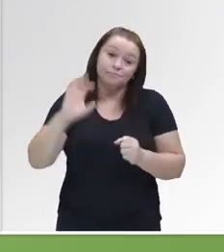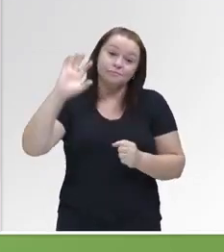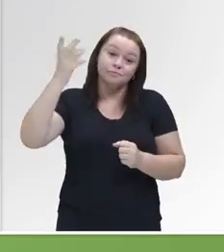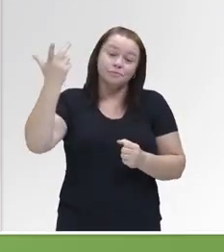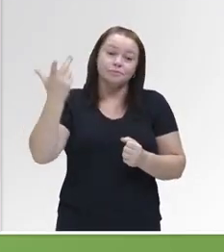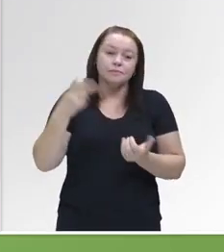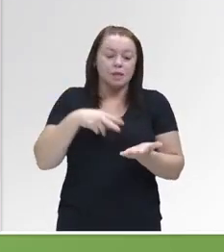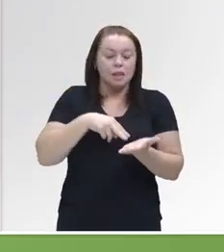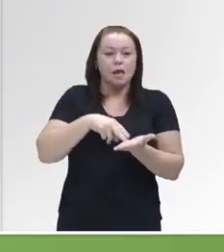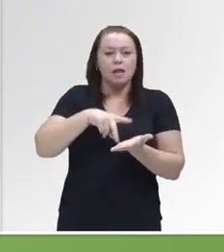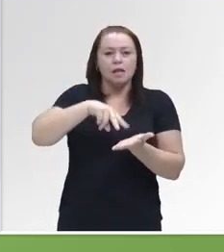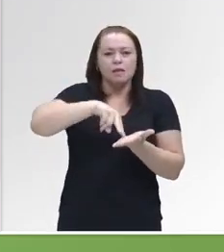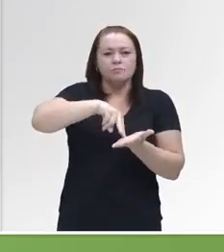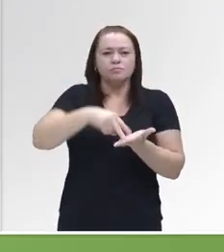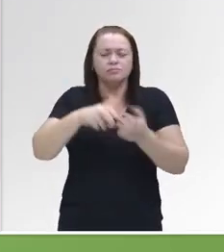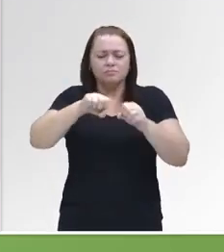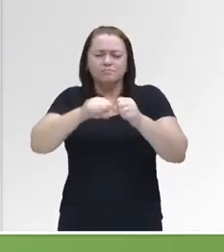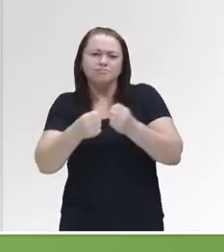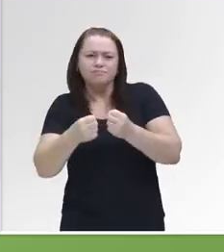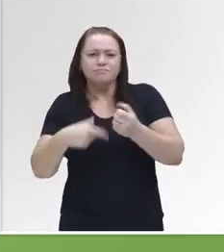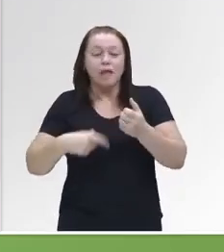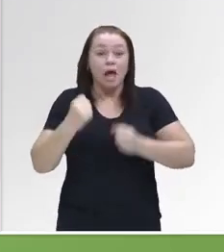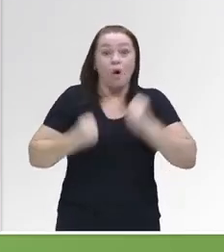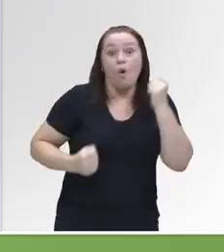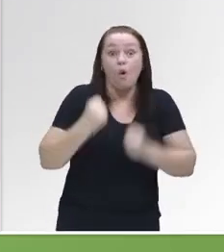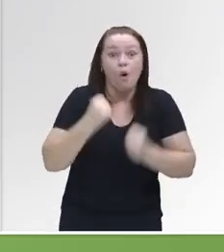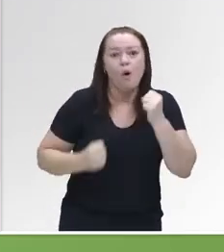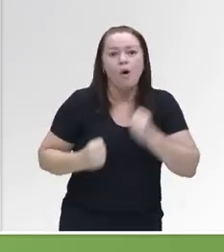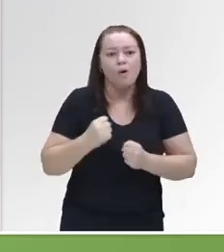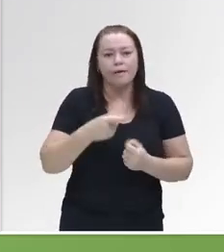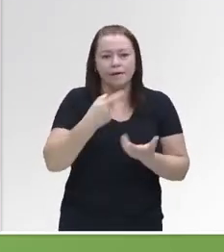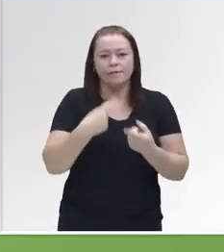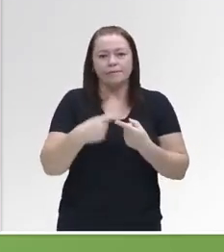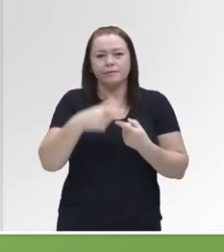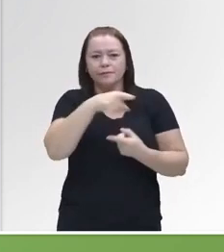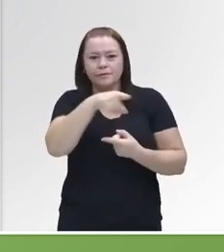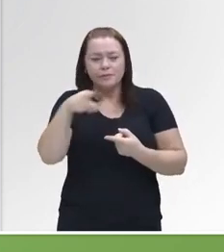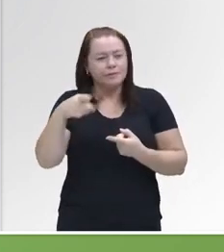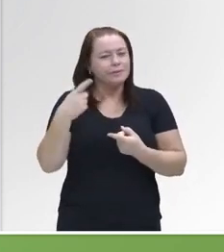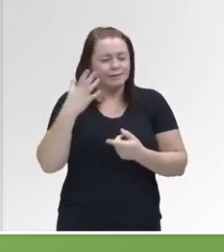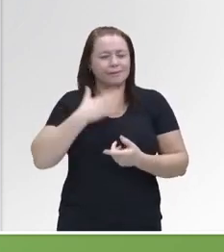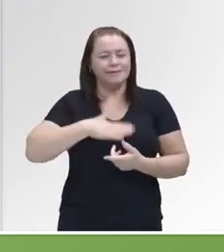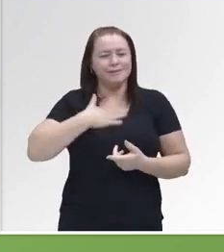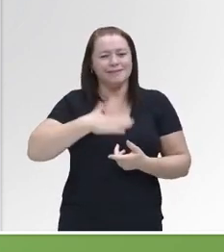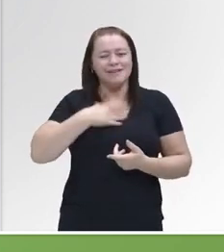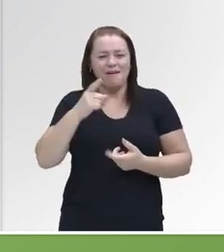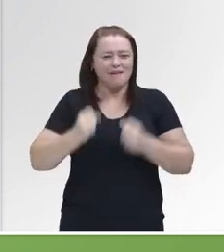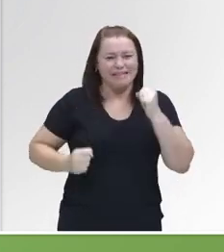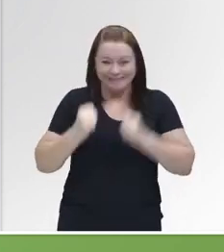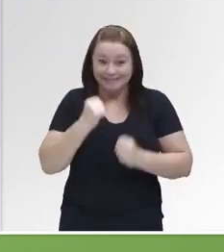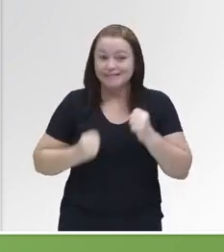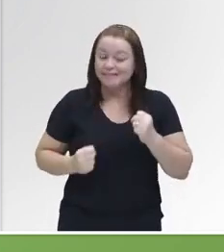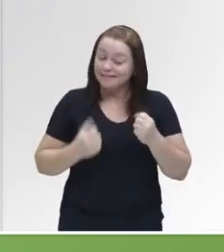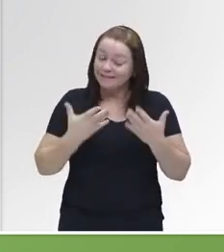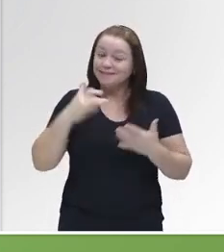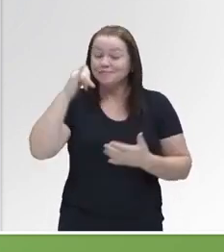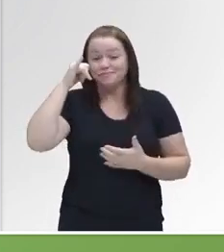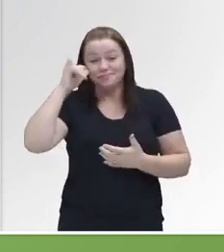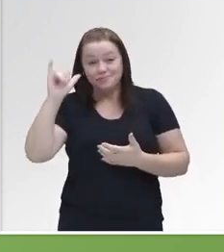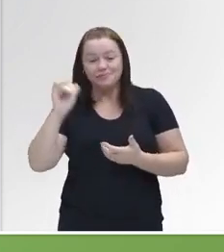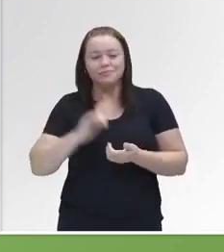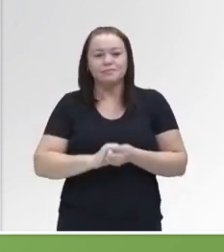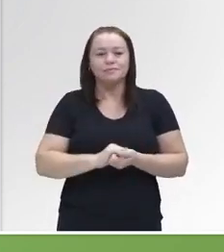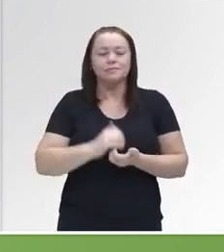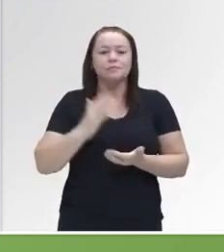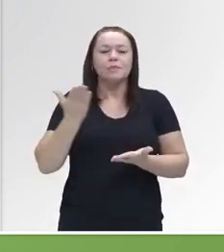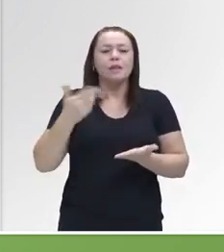torção de tornozelo, correndo, né? Vocês têm muita energia, gostam de estar se deslocando, tudo bem. Uma pancada